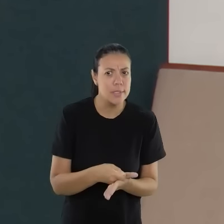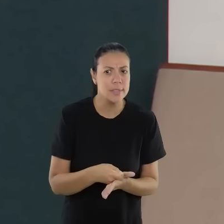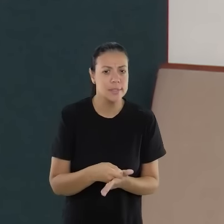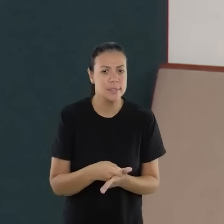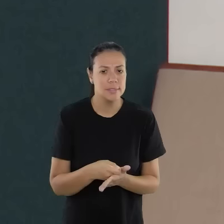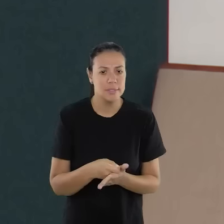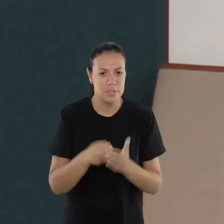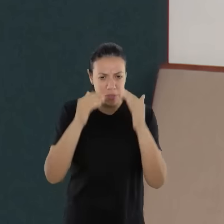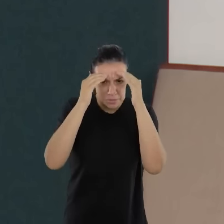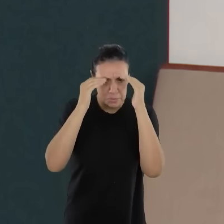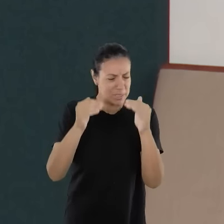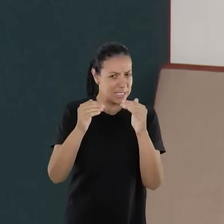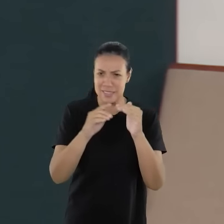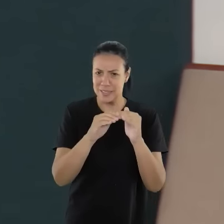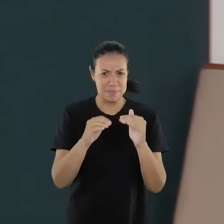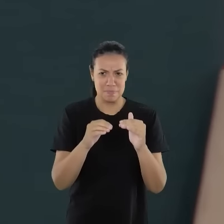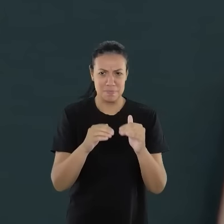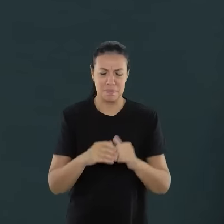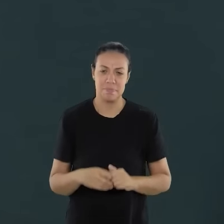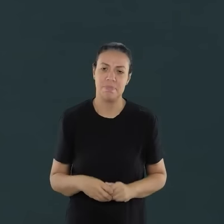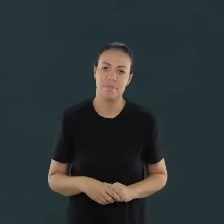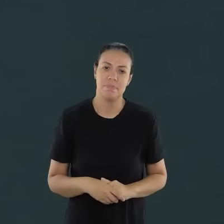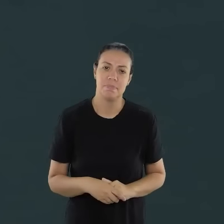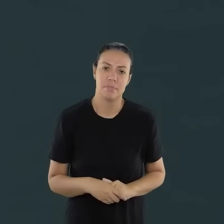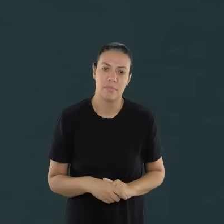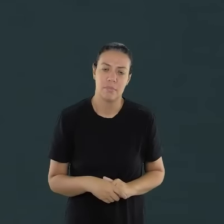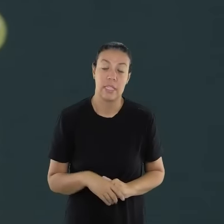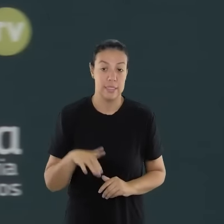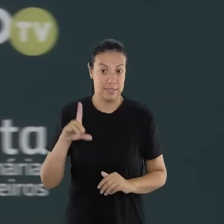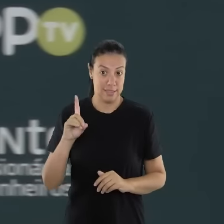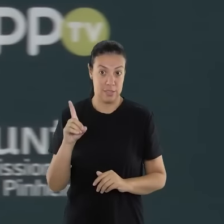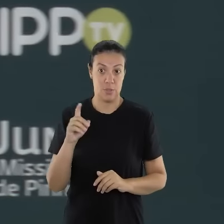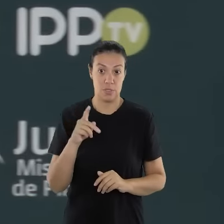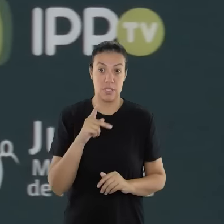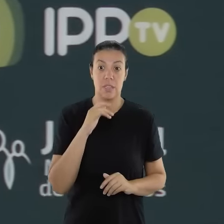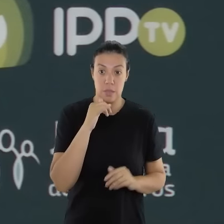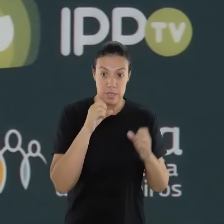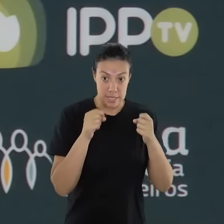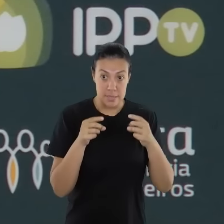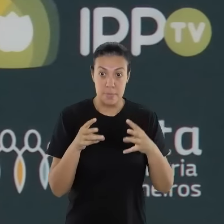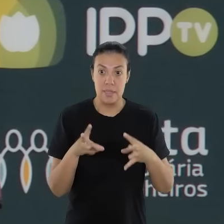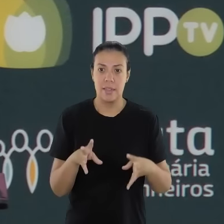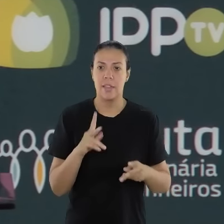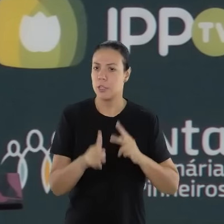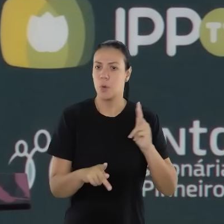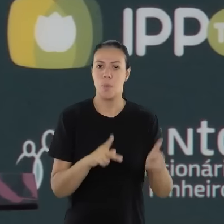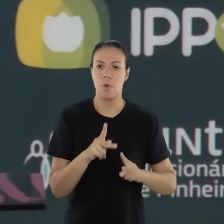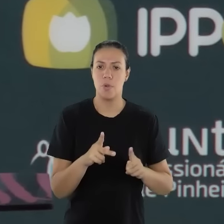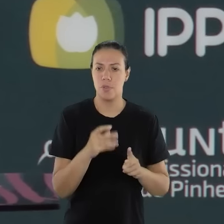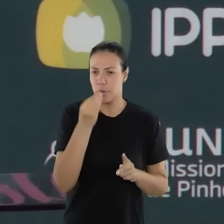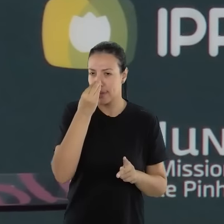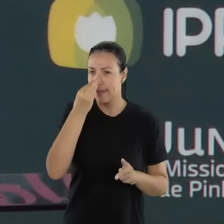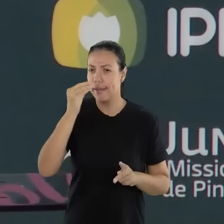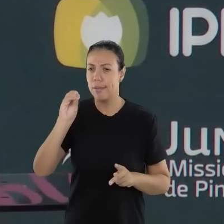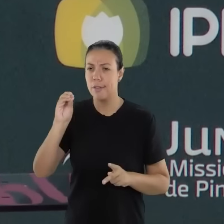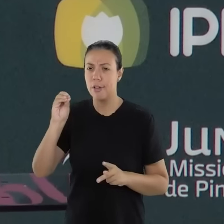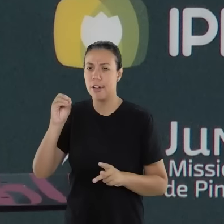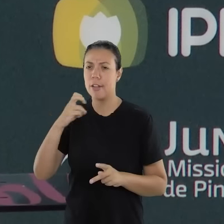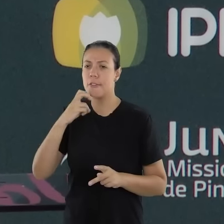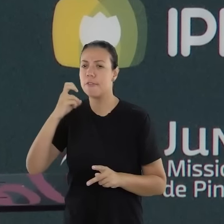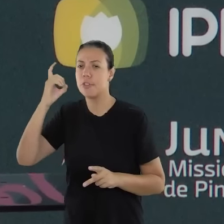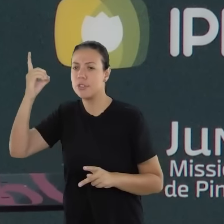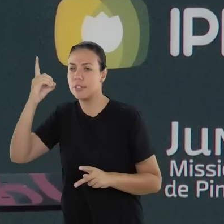Então Deus diz que o seu povo é um povo teimoso, que não quer escutar a voz dele.